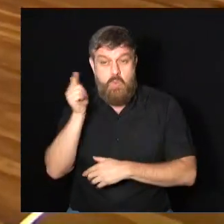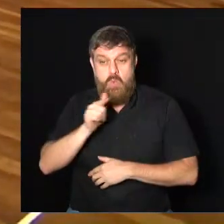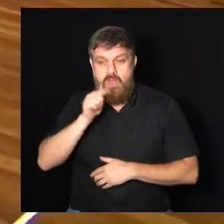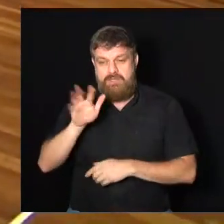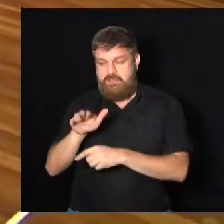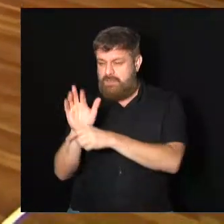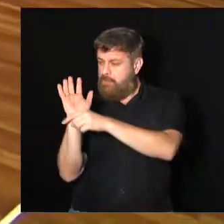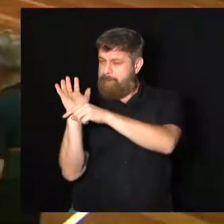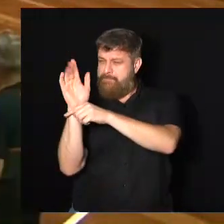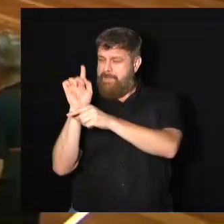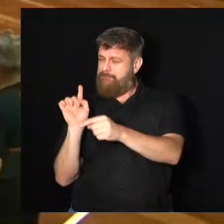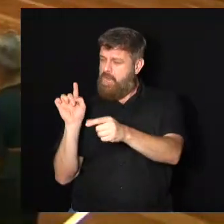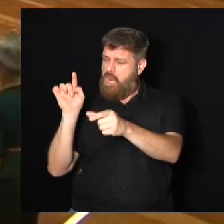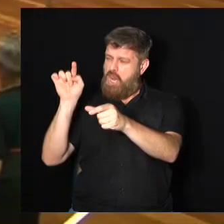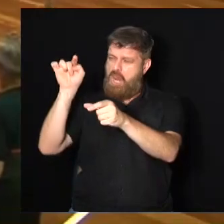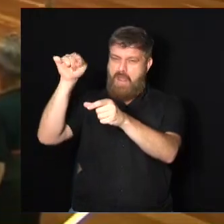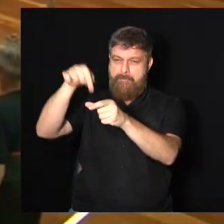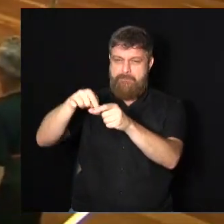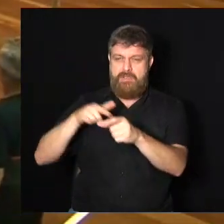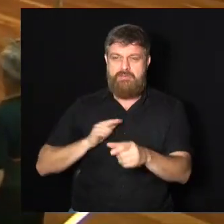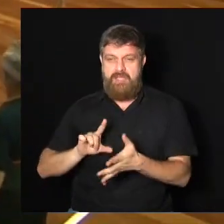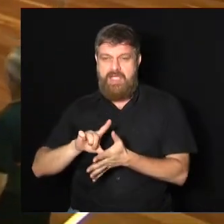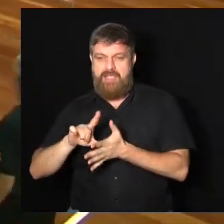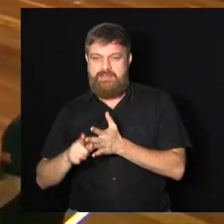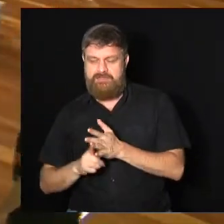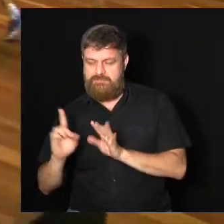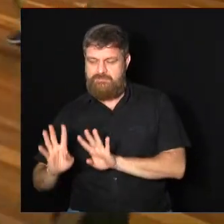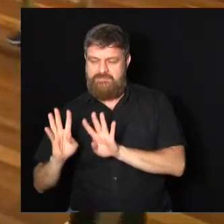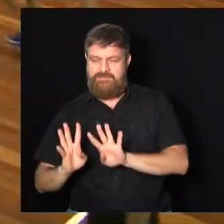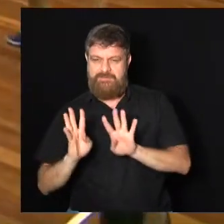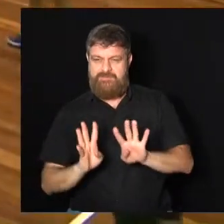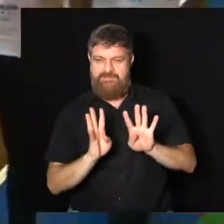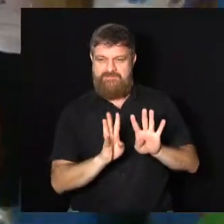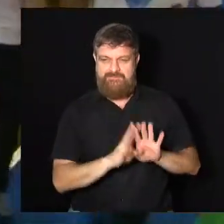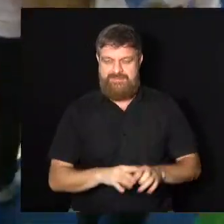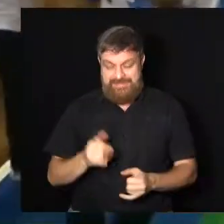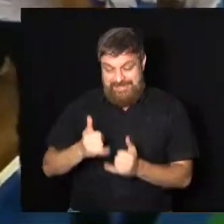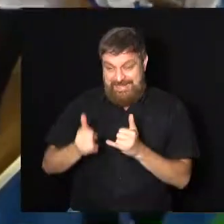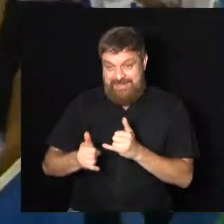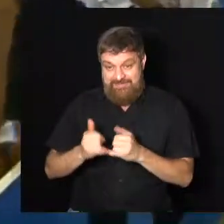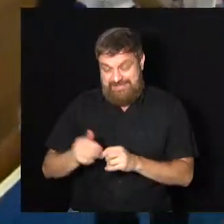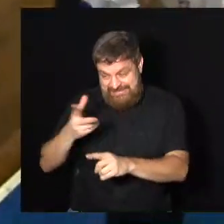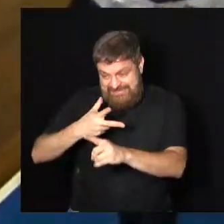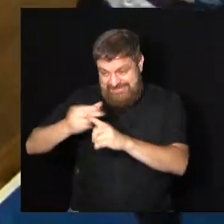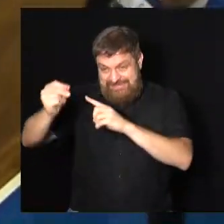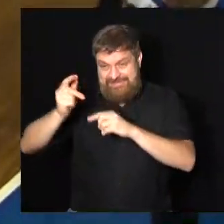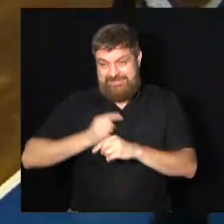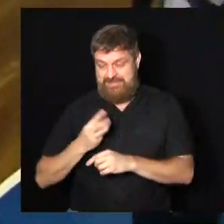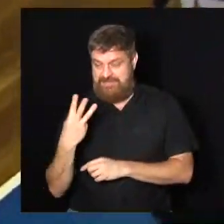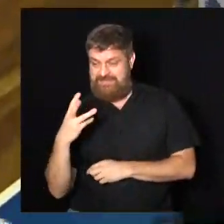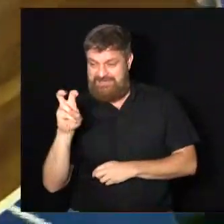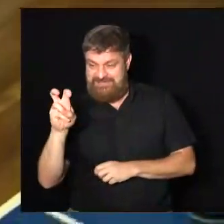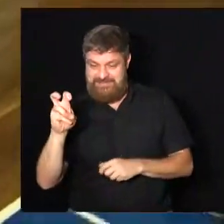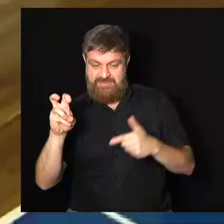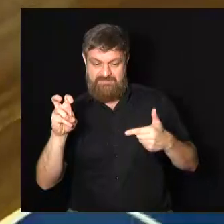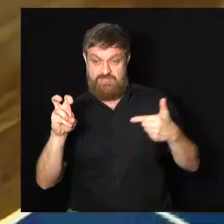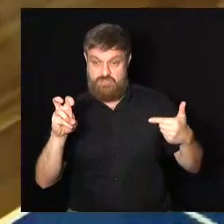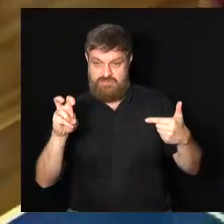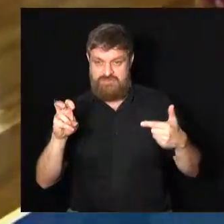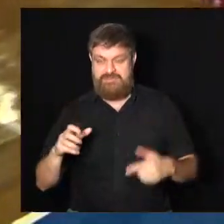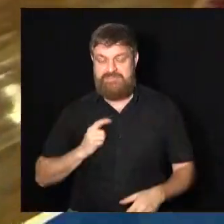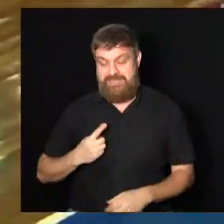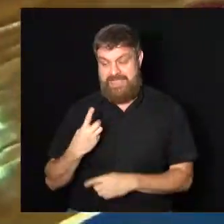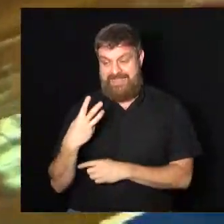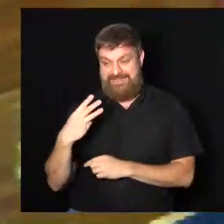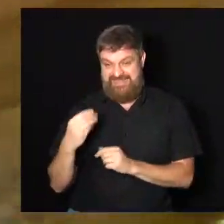mão certeira e foram para o vestiário, vencendo por 35-22, 13 pontos de